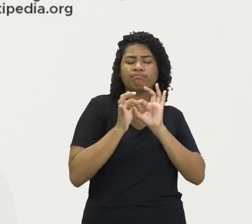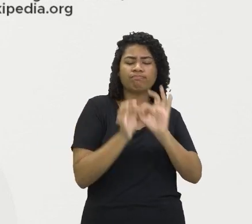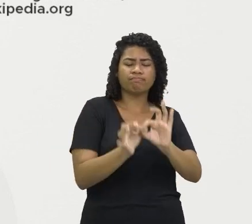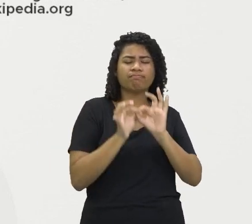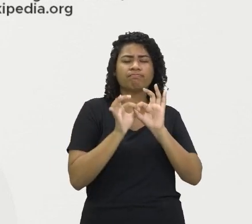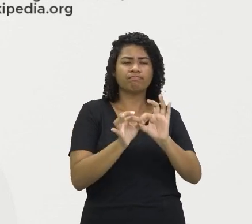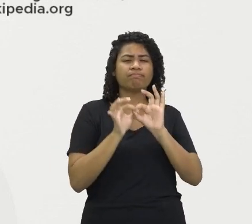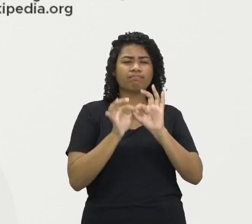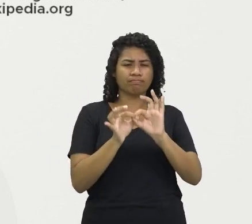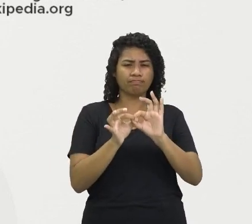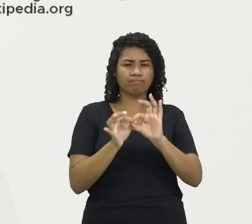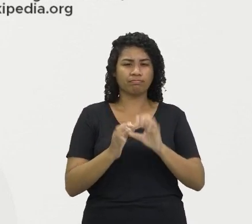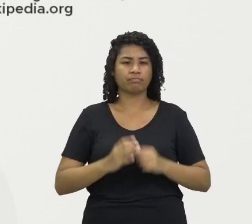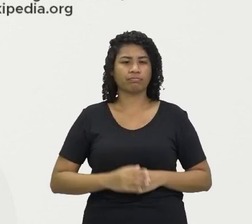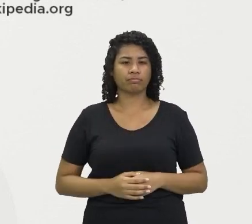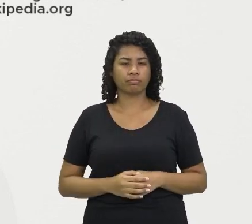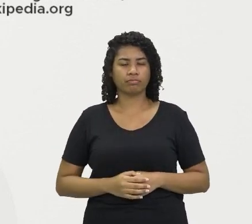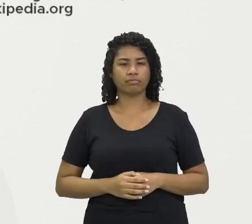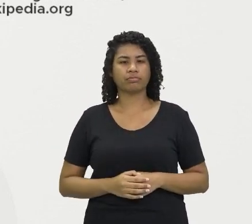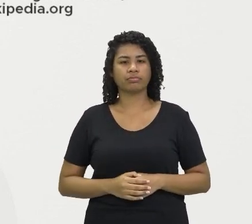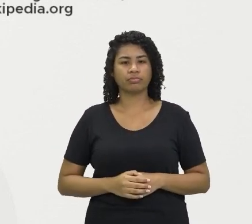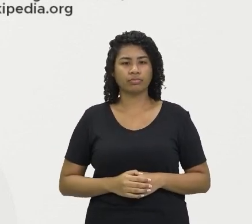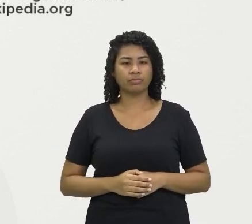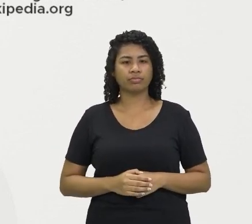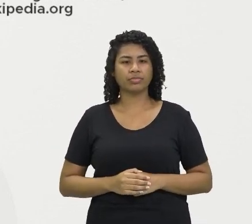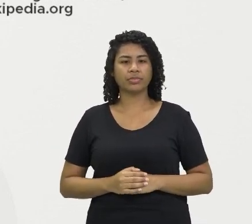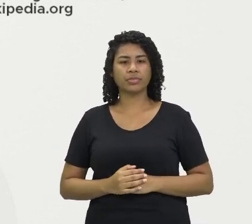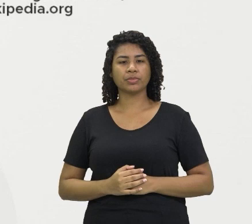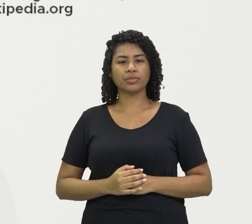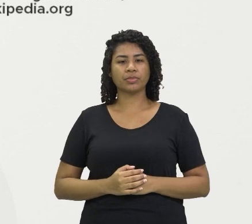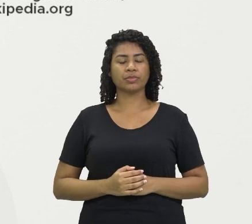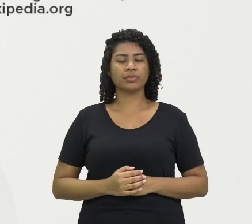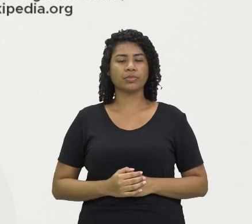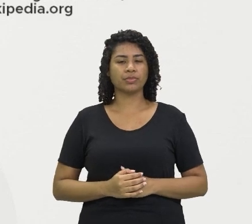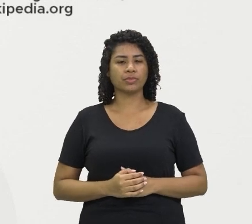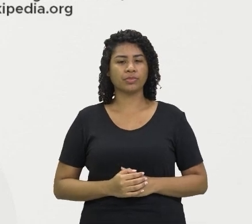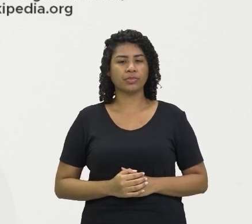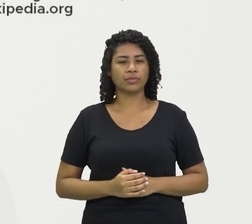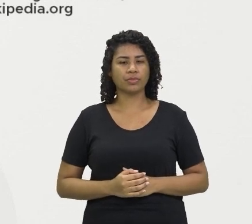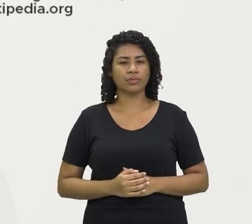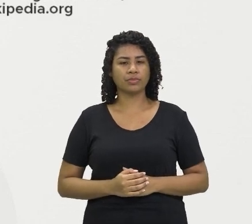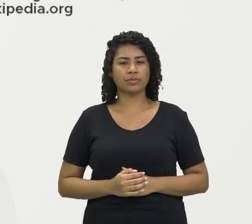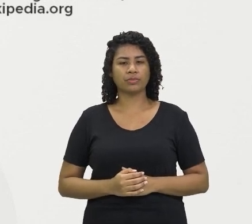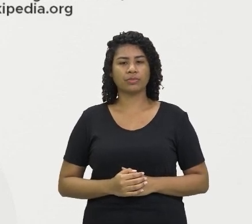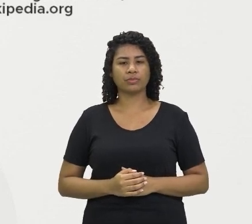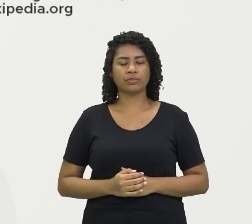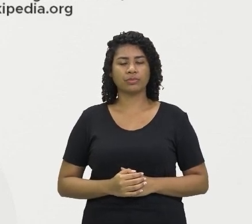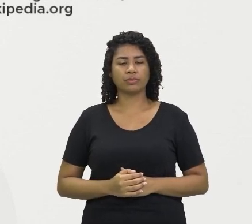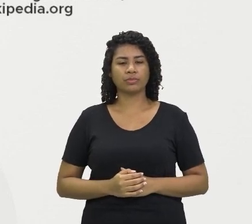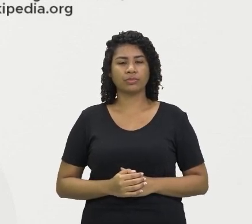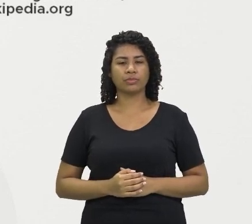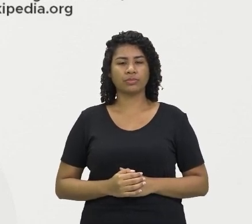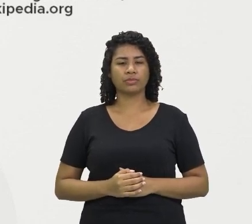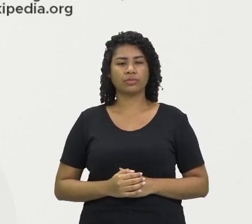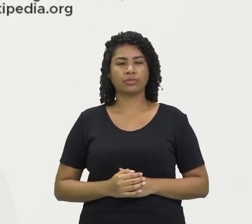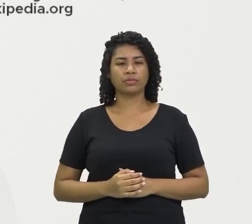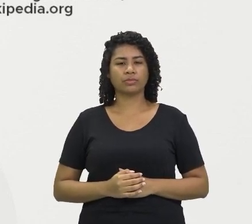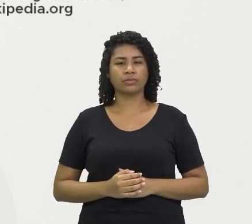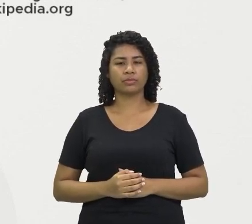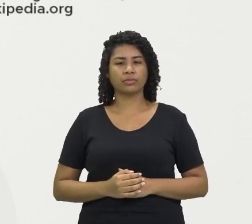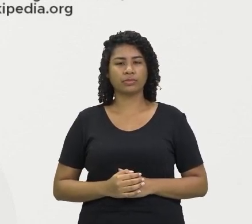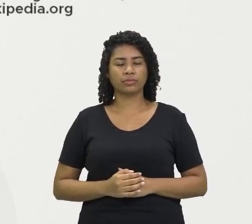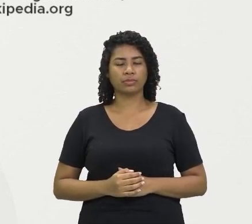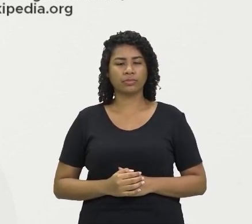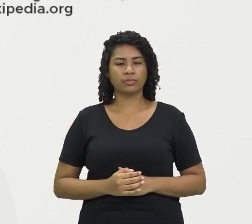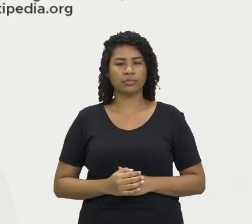com pessoas que falam sobre Deus. Queremos encontrar pessoas que falam a partir de Deus e que falam a